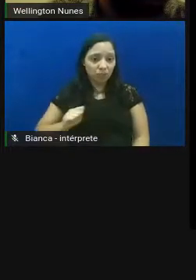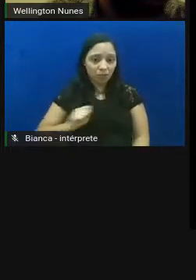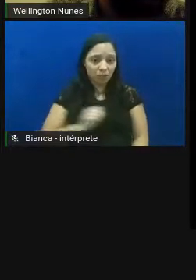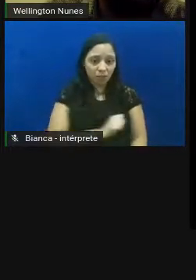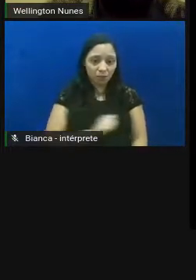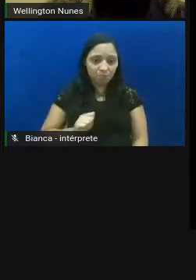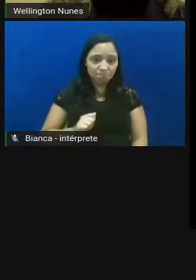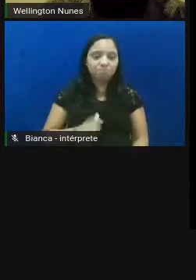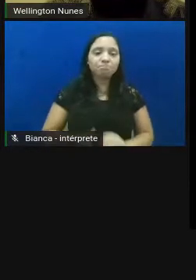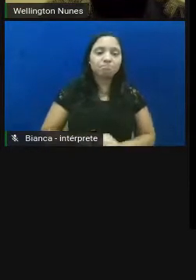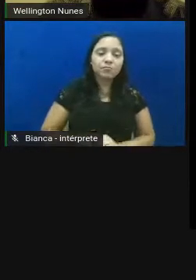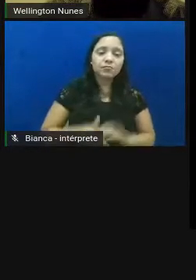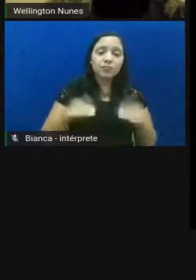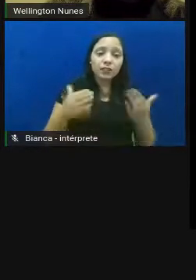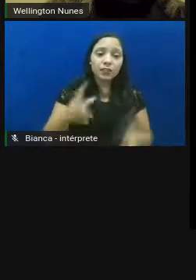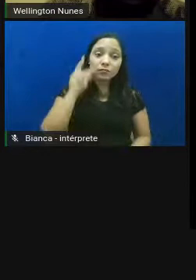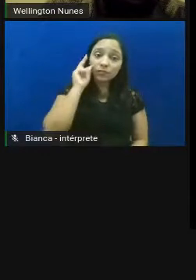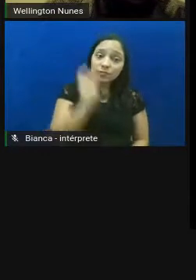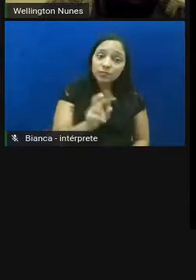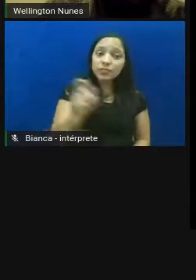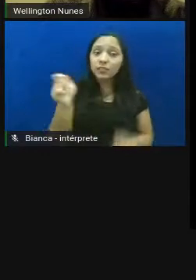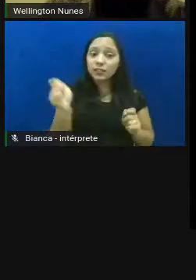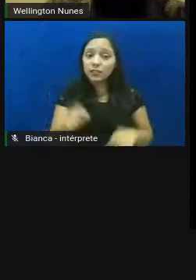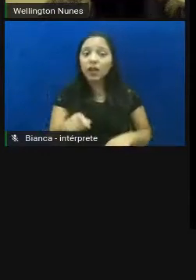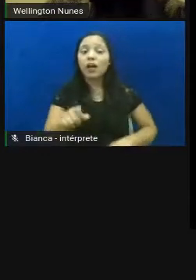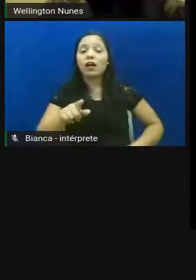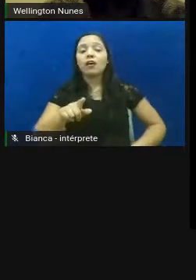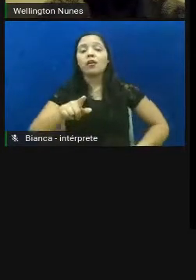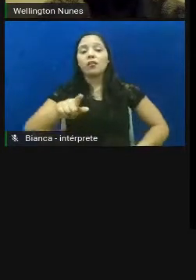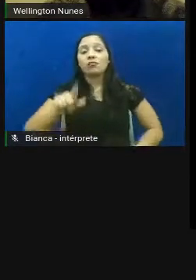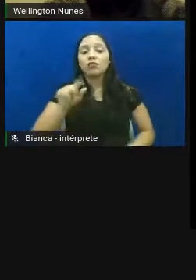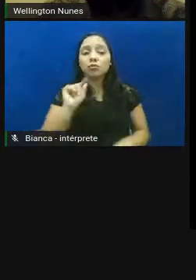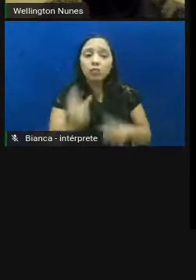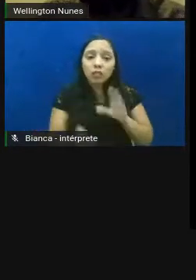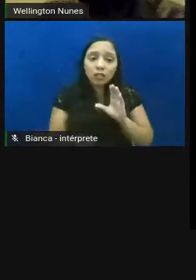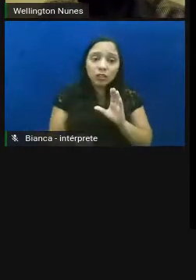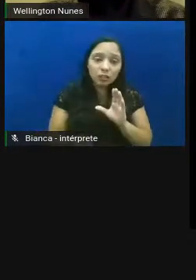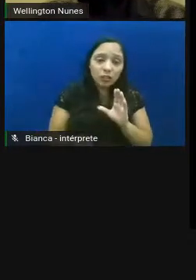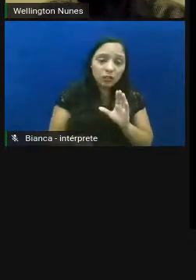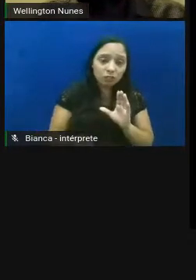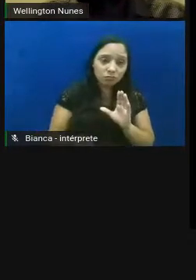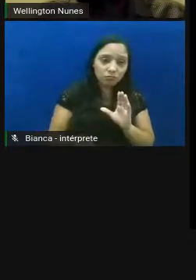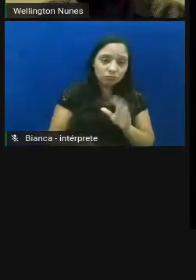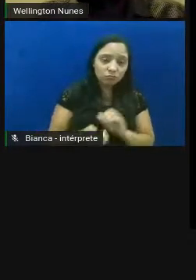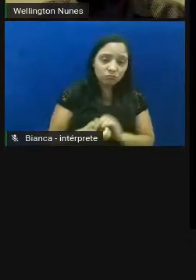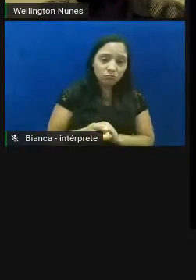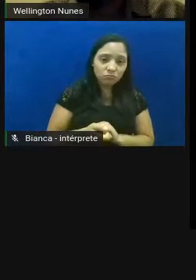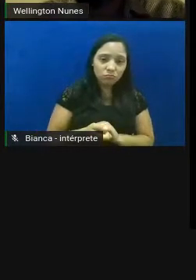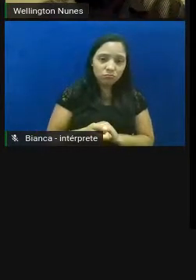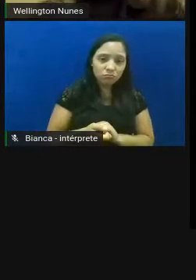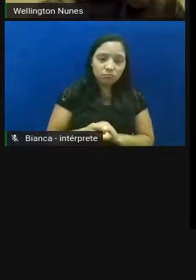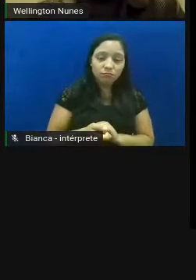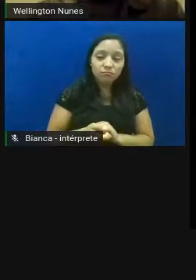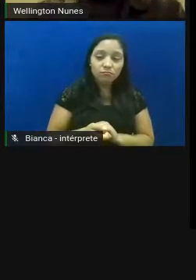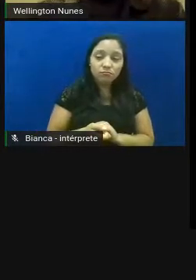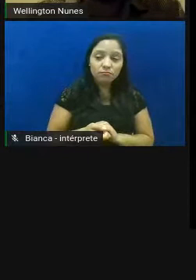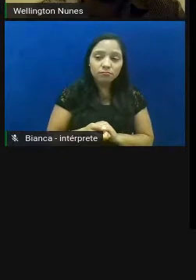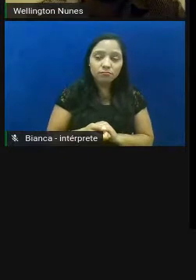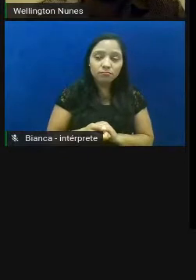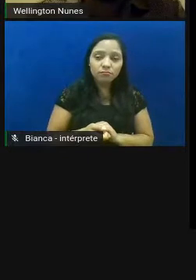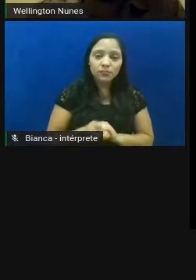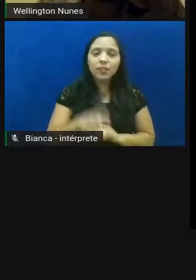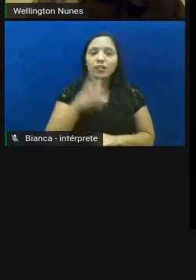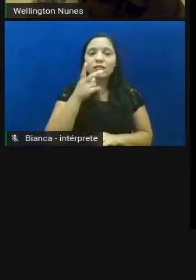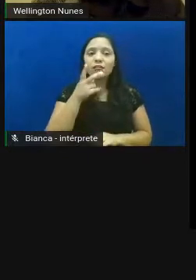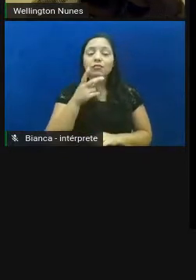de precipitação, ou de vazão, de produção de sedimentos que podem chegar ao